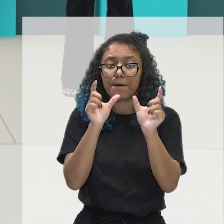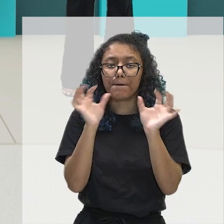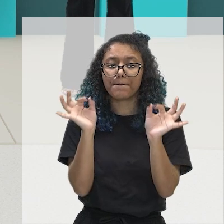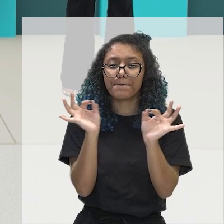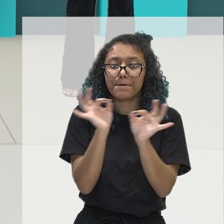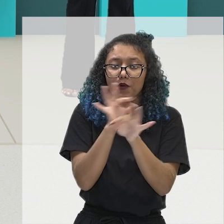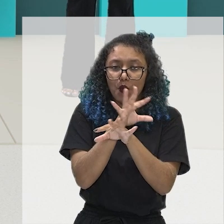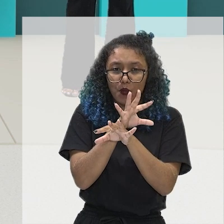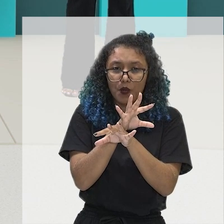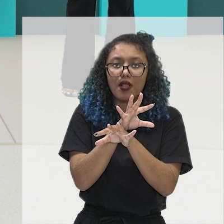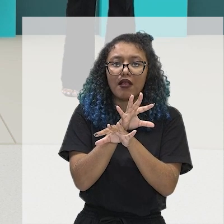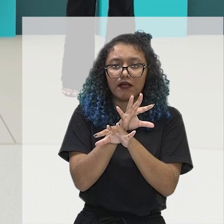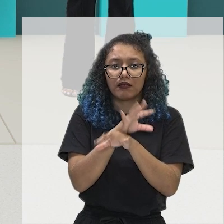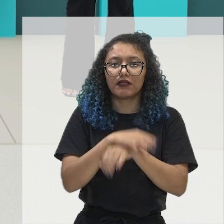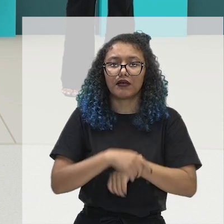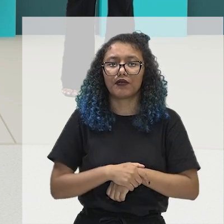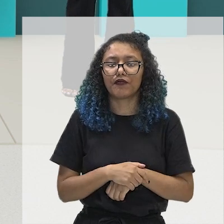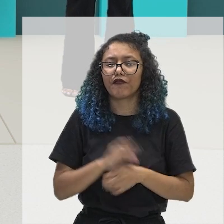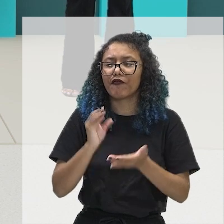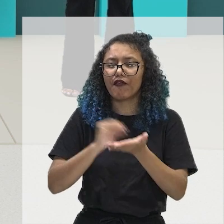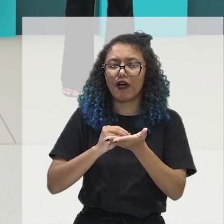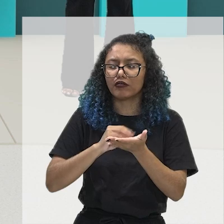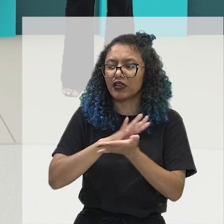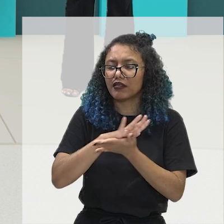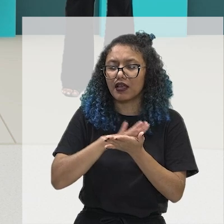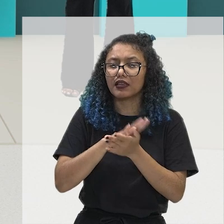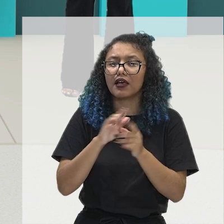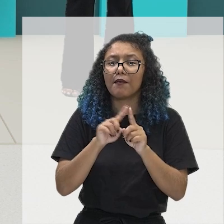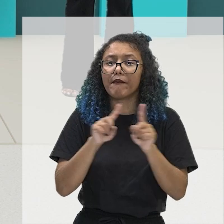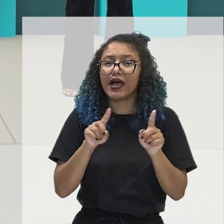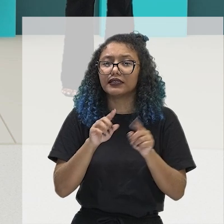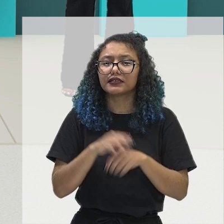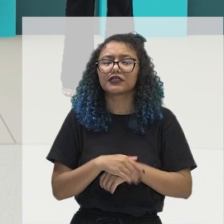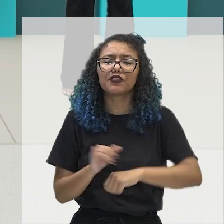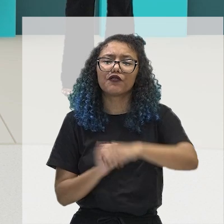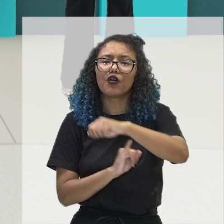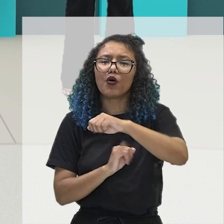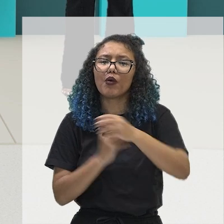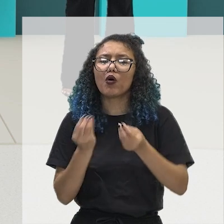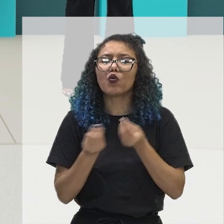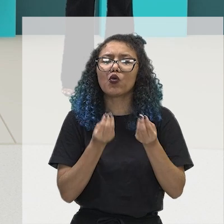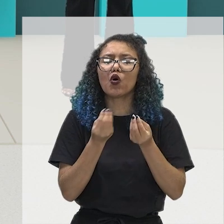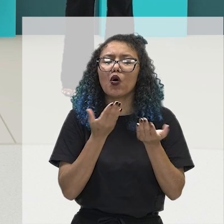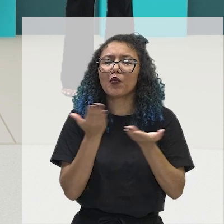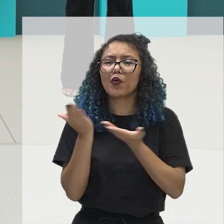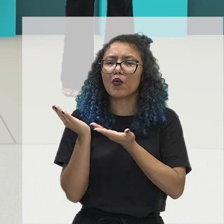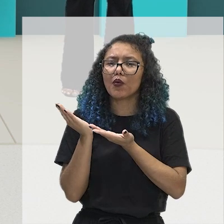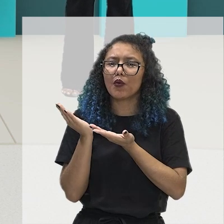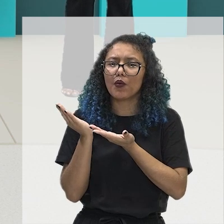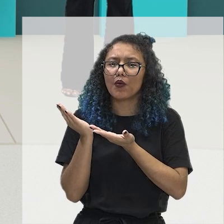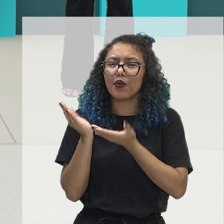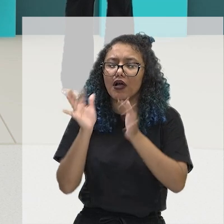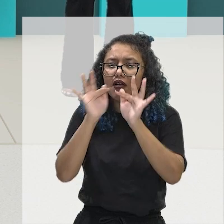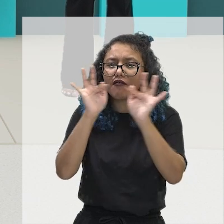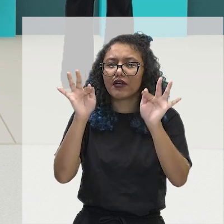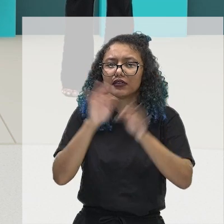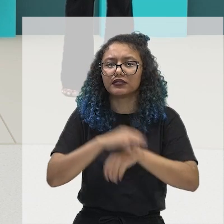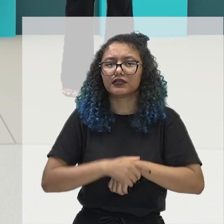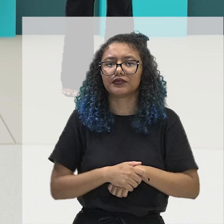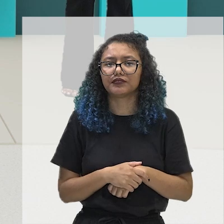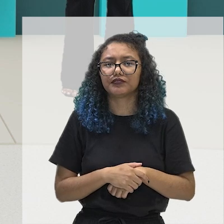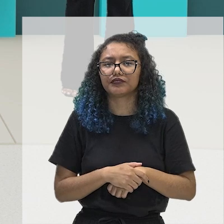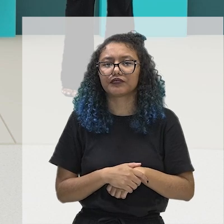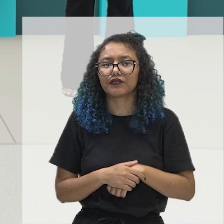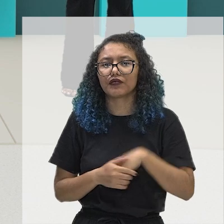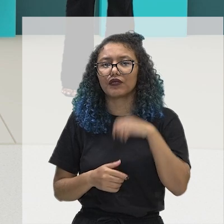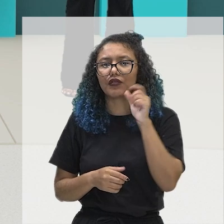completa. I want to have fun. E aí, quando eu vou para informal, olha, want to se